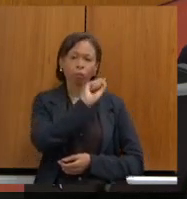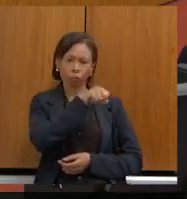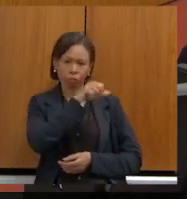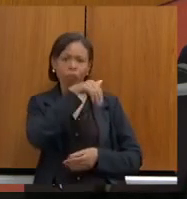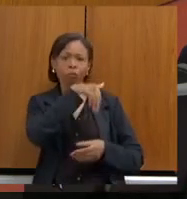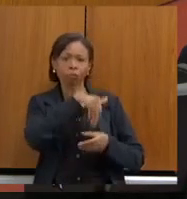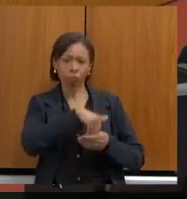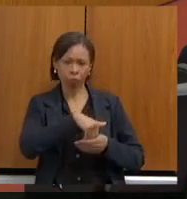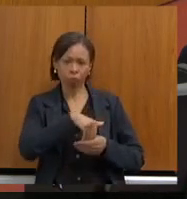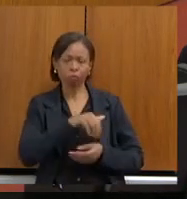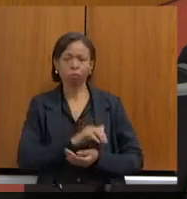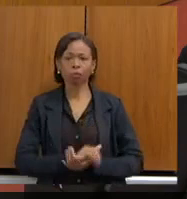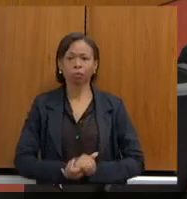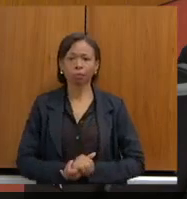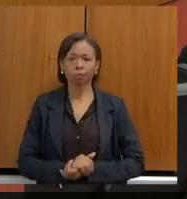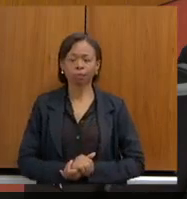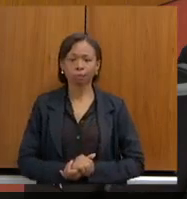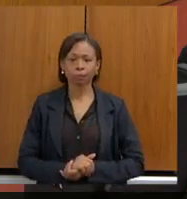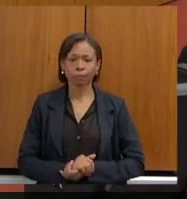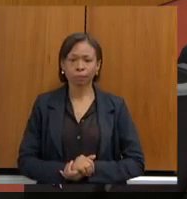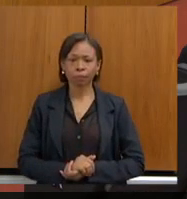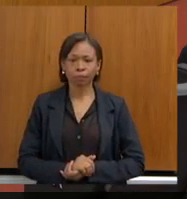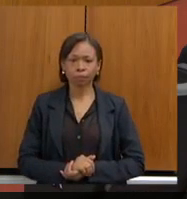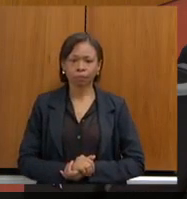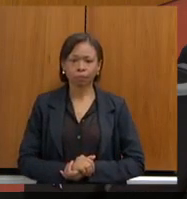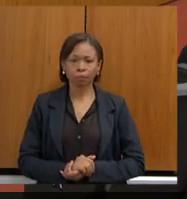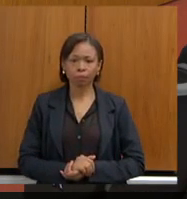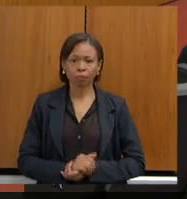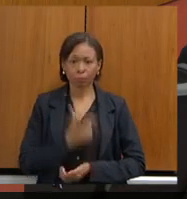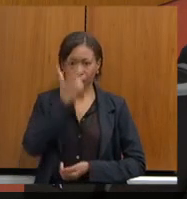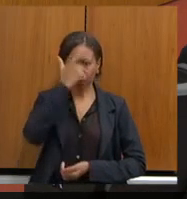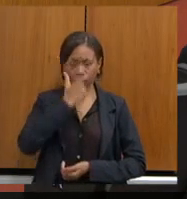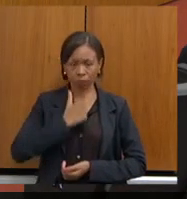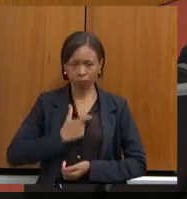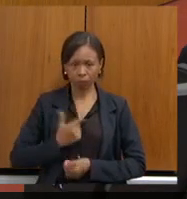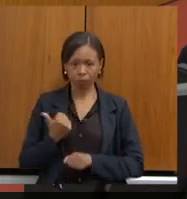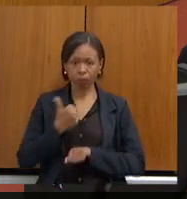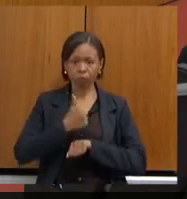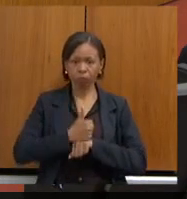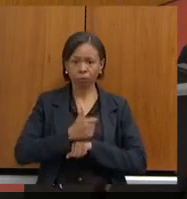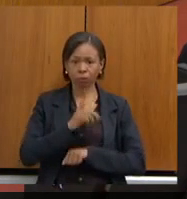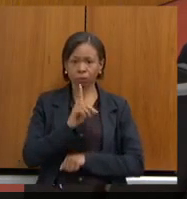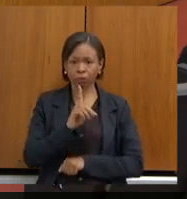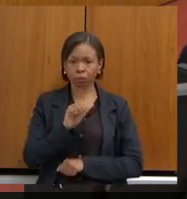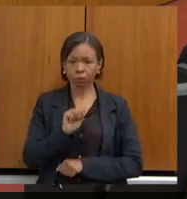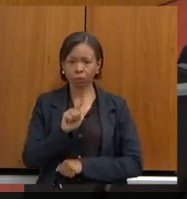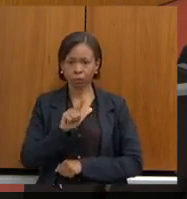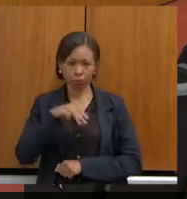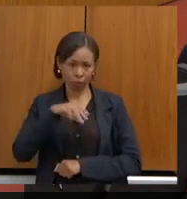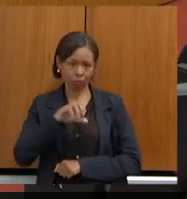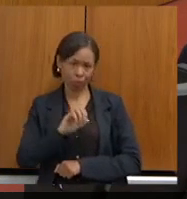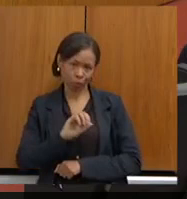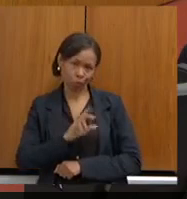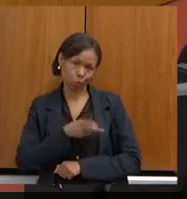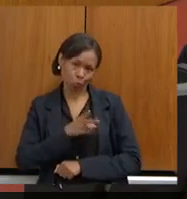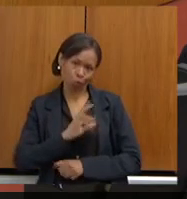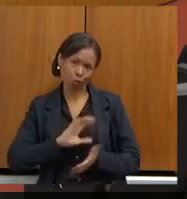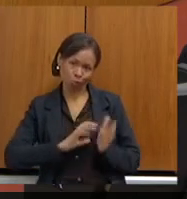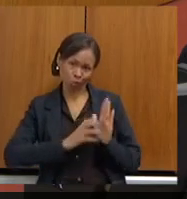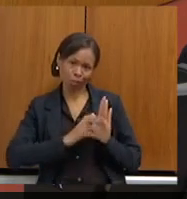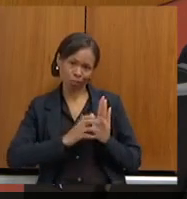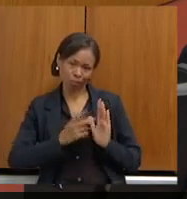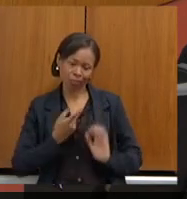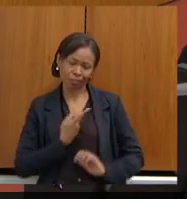presidente obrigado eu representando aqui o deputado Dalmo Ribeiro nós somos do mesmo partido